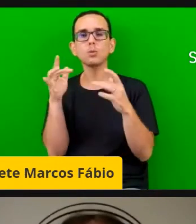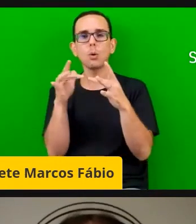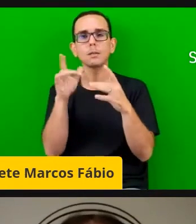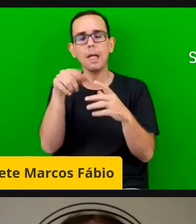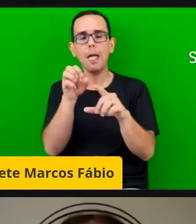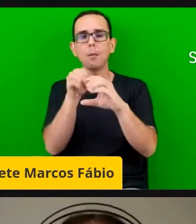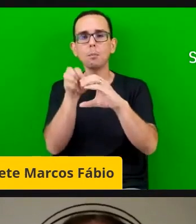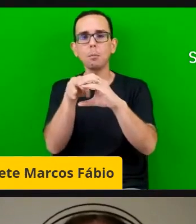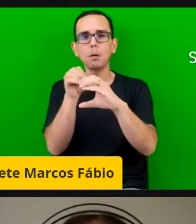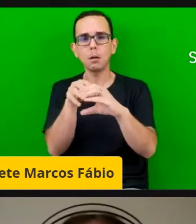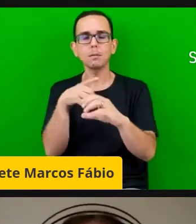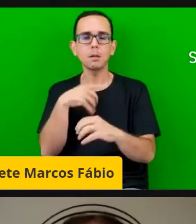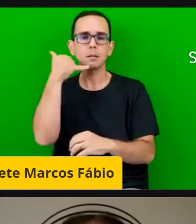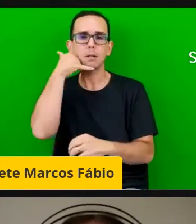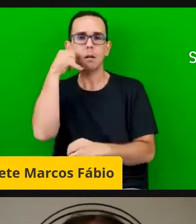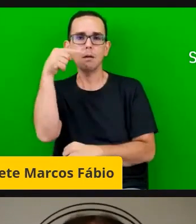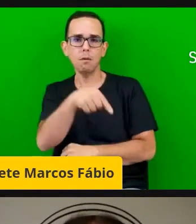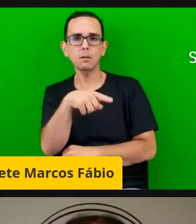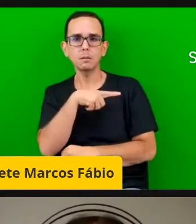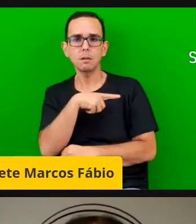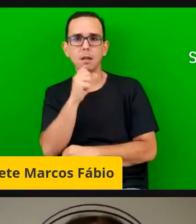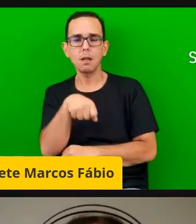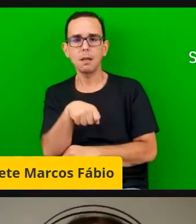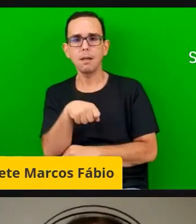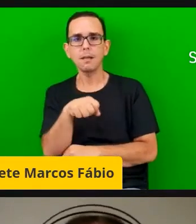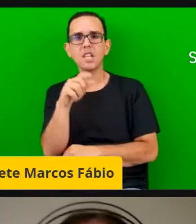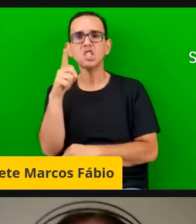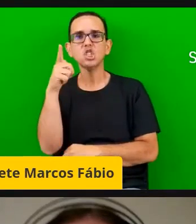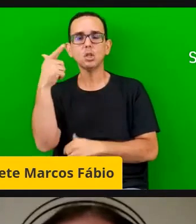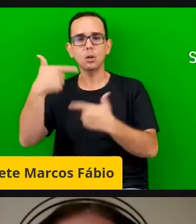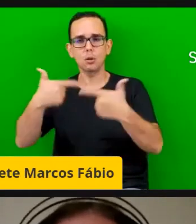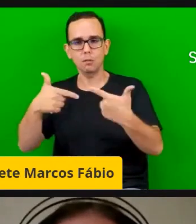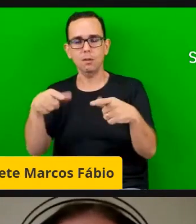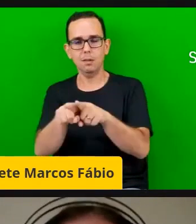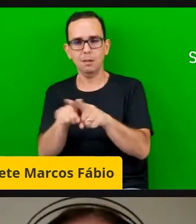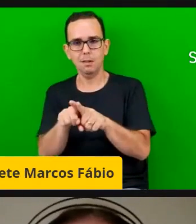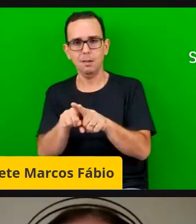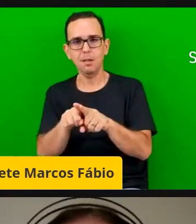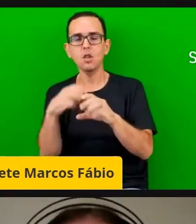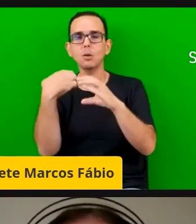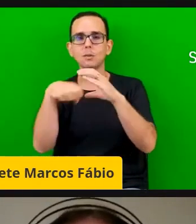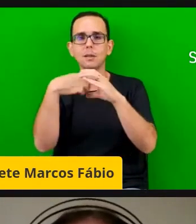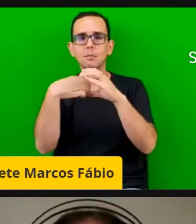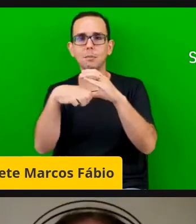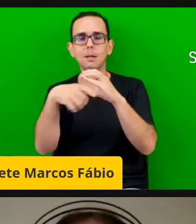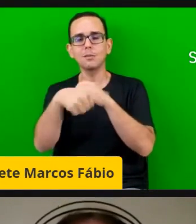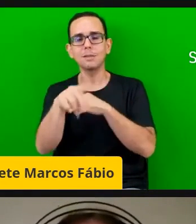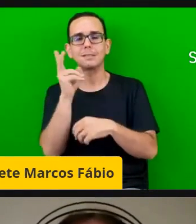o telefone lá da CEMED e a geografia, tá bom? O nosso e-mailzinho lá que vocês recebem,